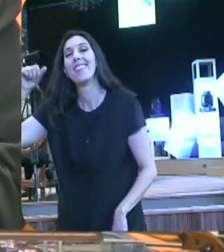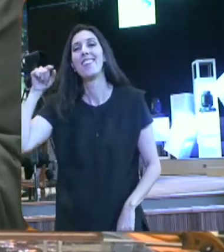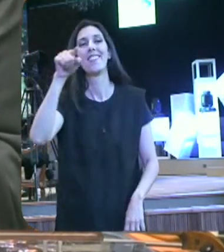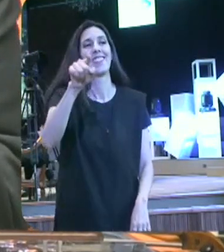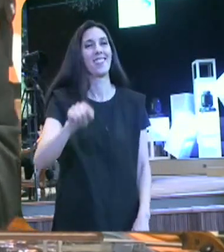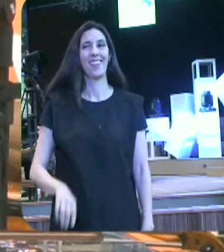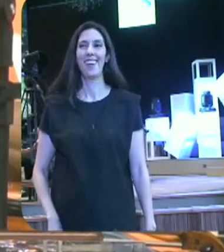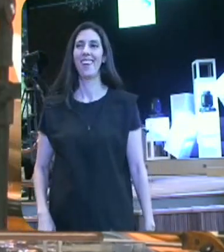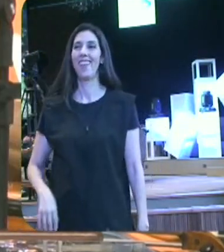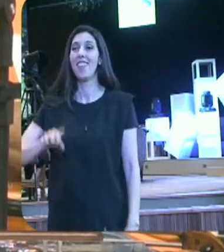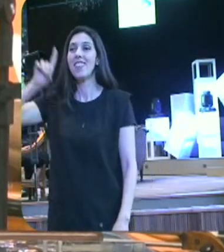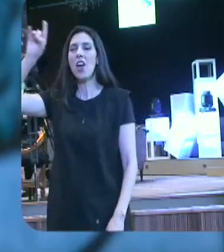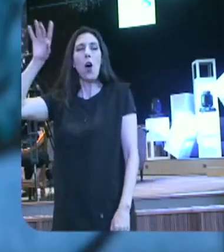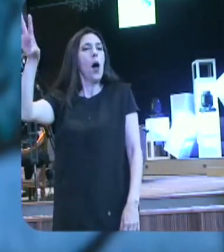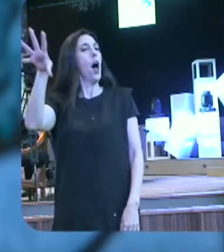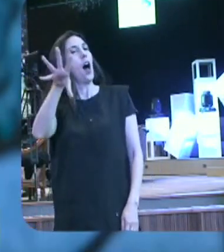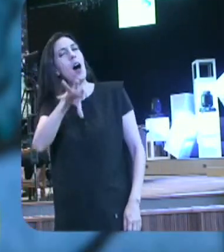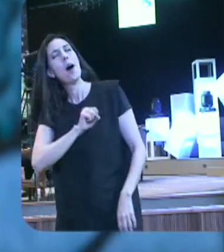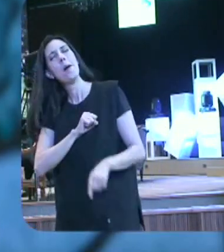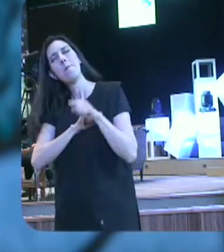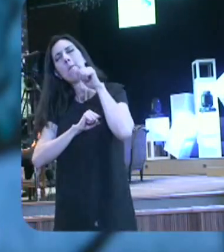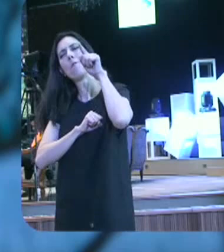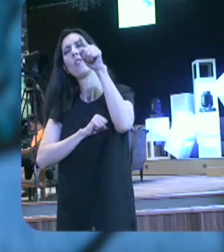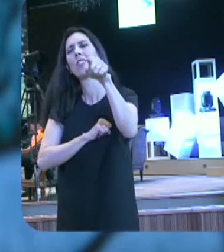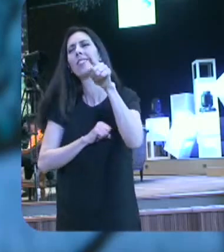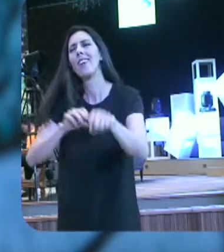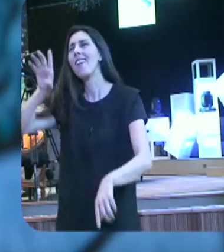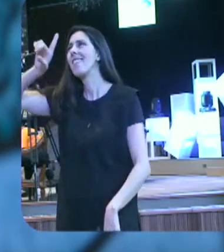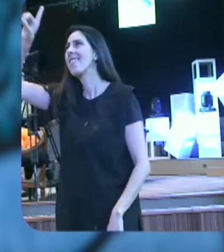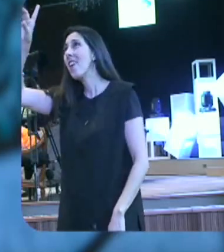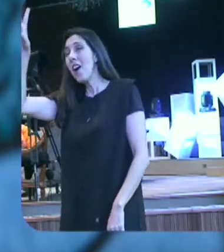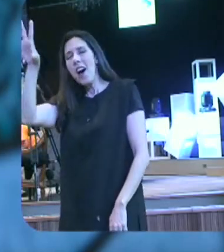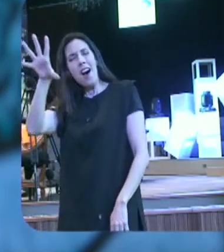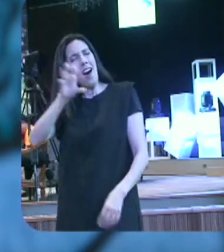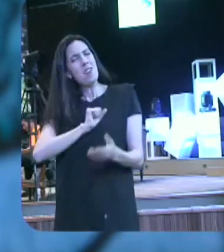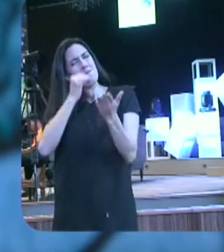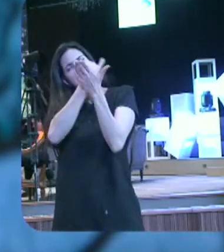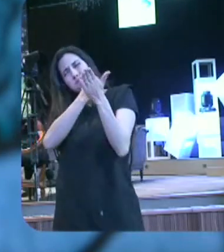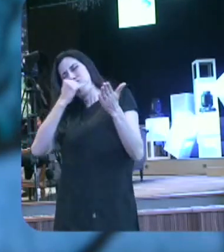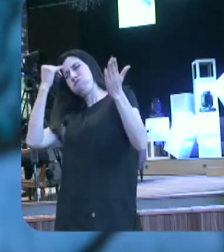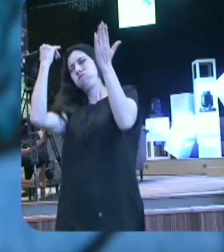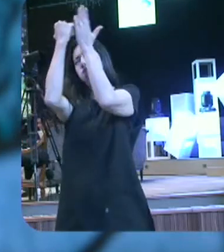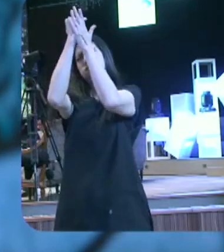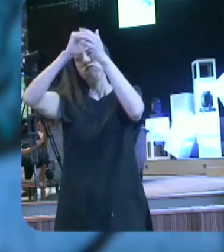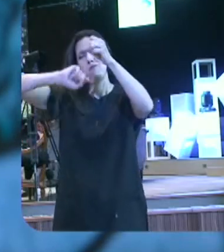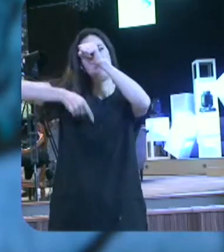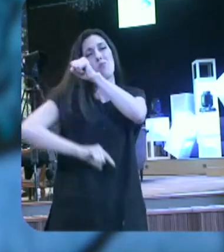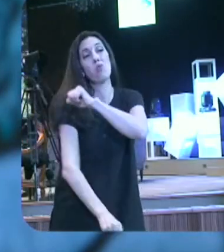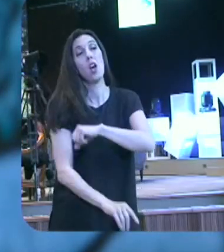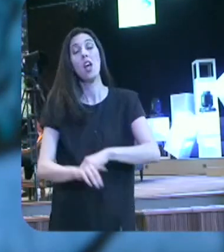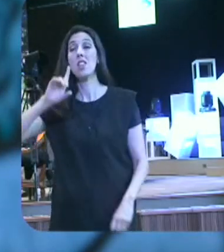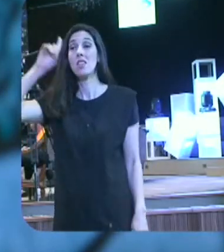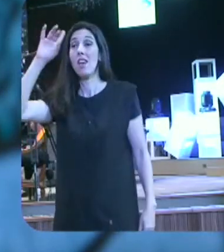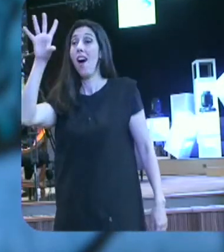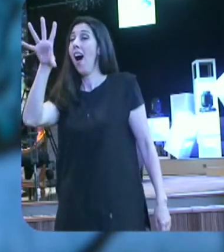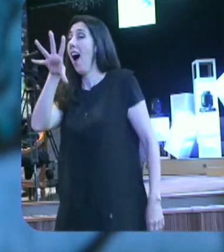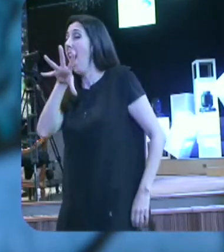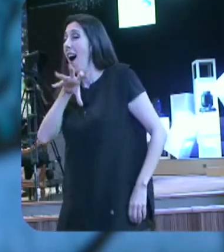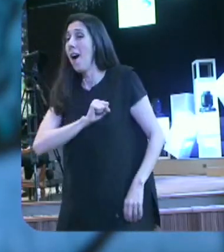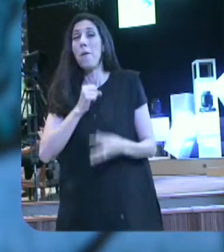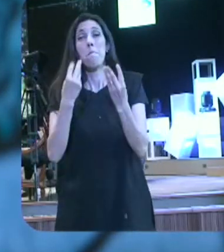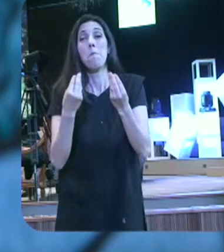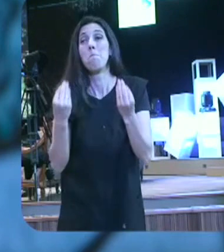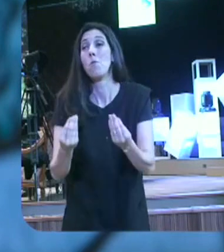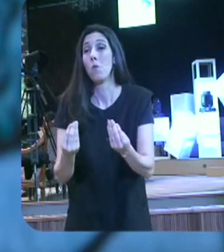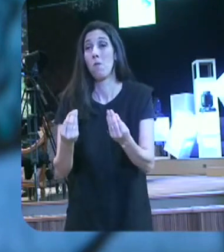como Ele esquecer-se de você, porque o amor que Ele tem por você não permite que Ele se esqueça de